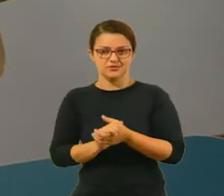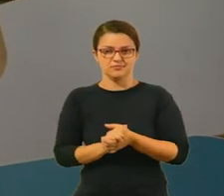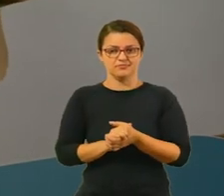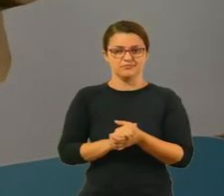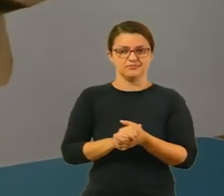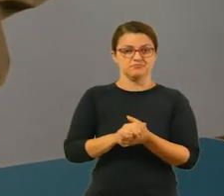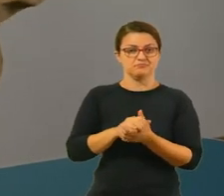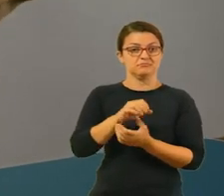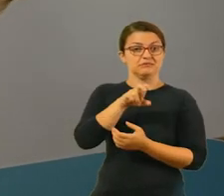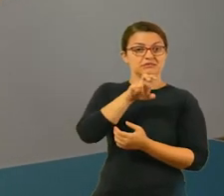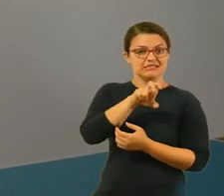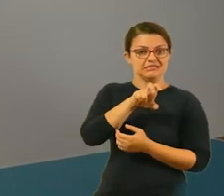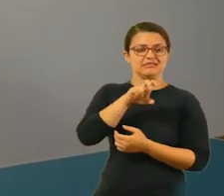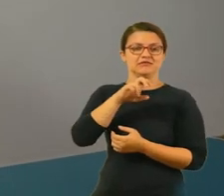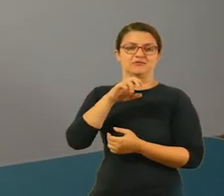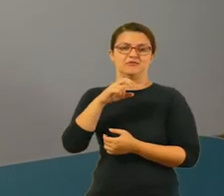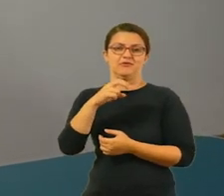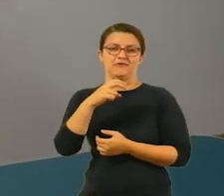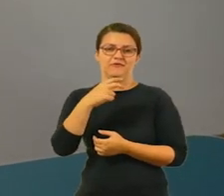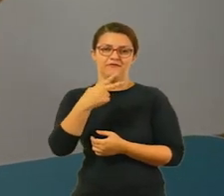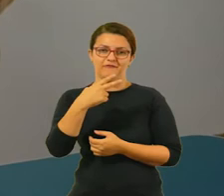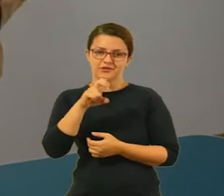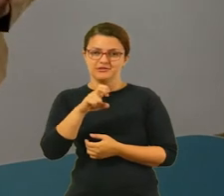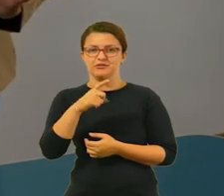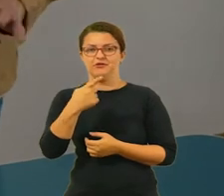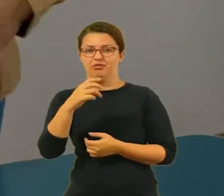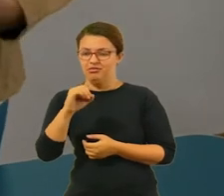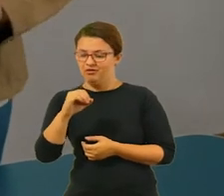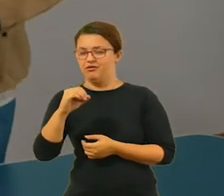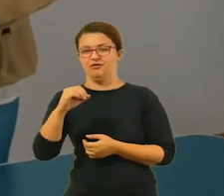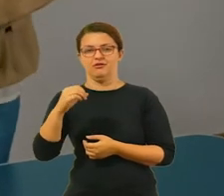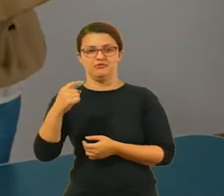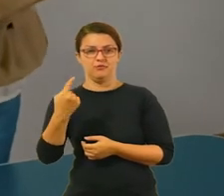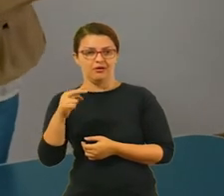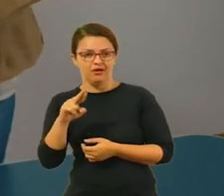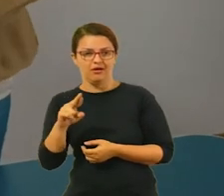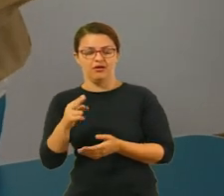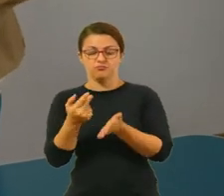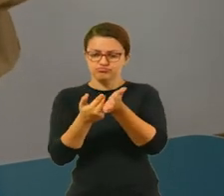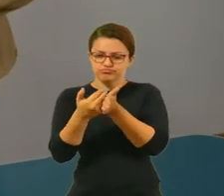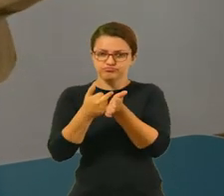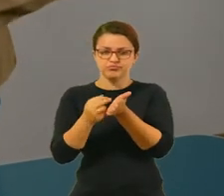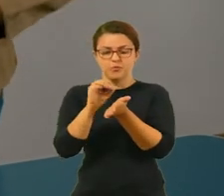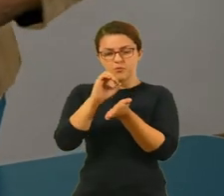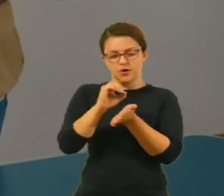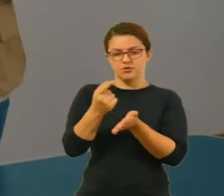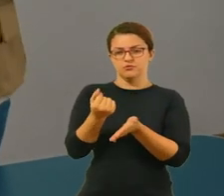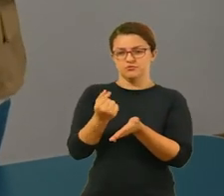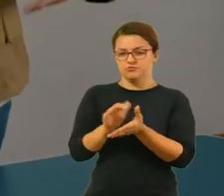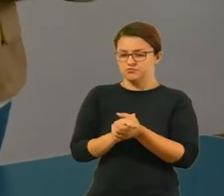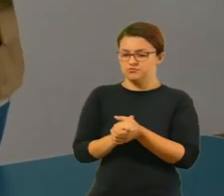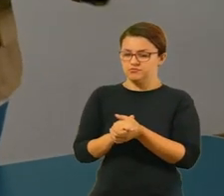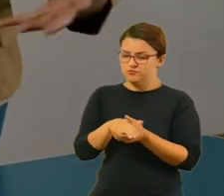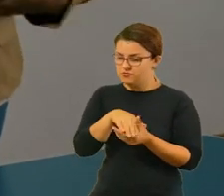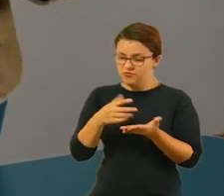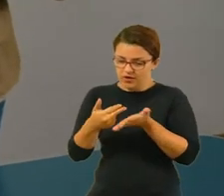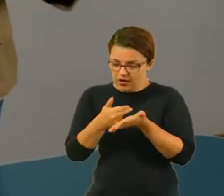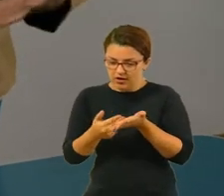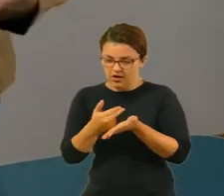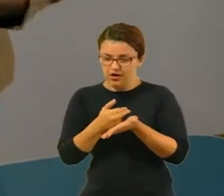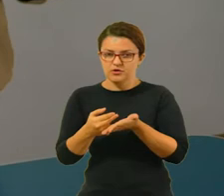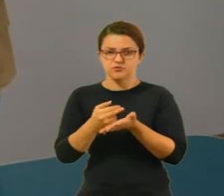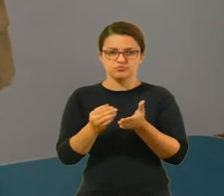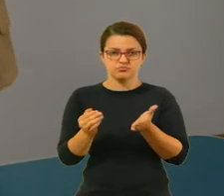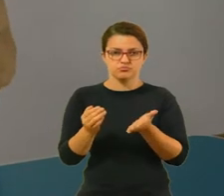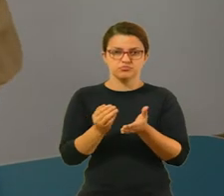10 e 5. E você faça um mercadinho com embalagens vazias na sua casa. Então vocês vão juntando durante